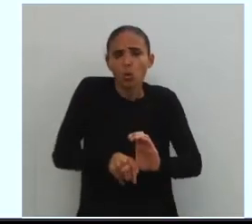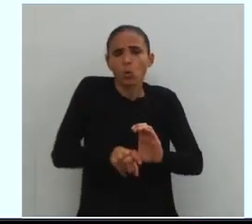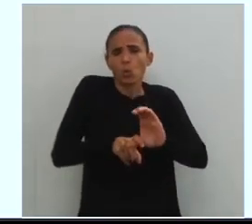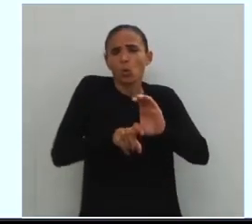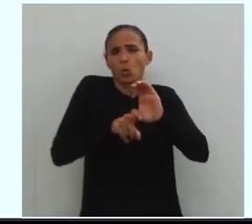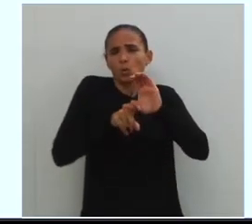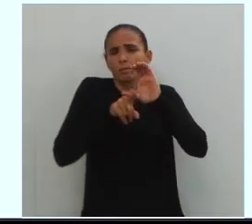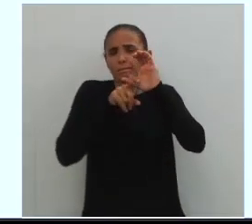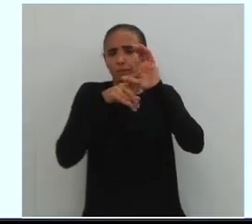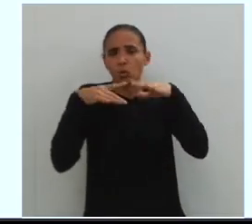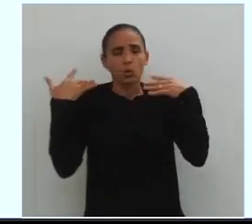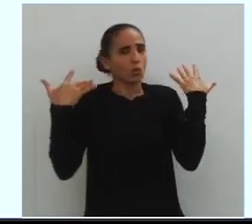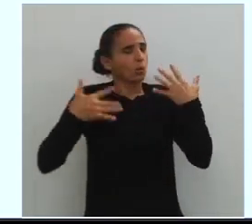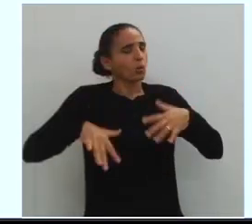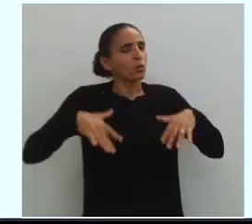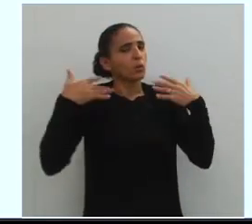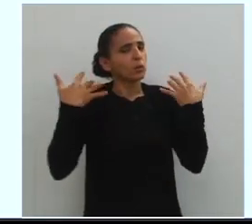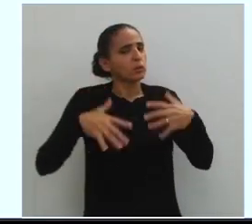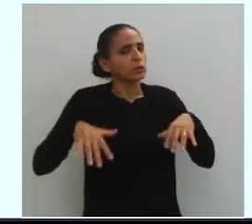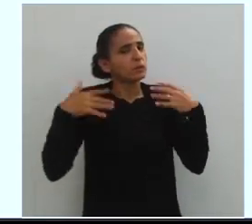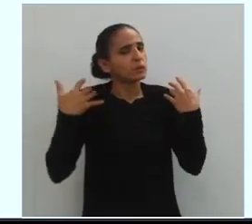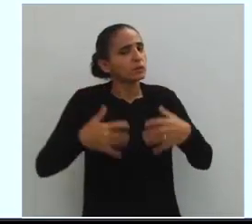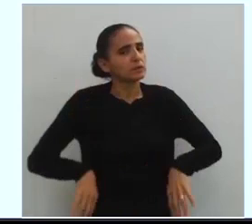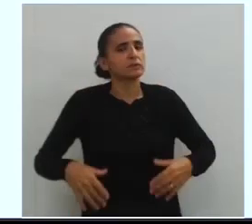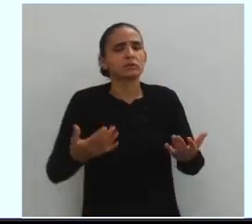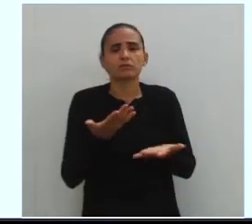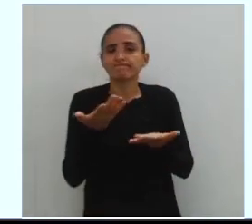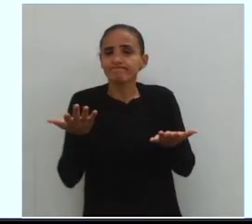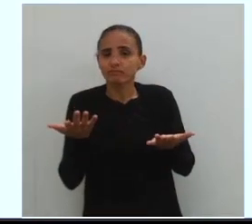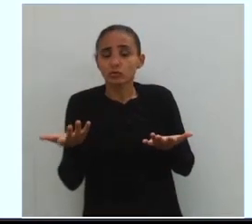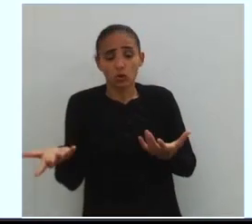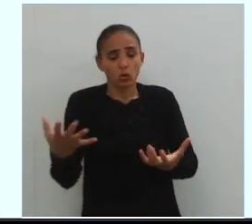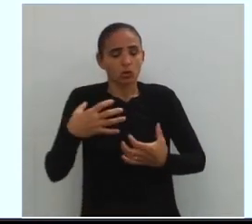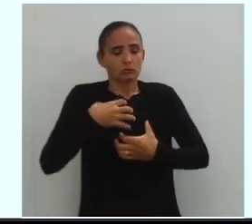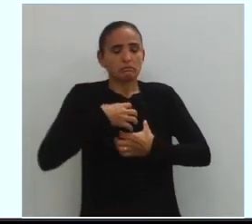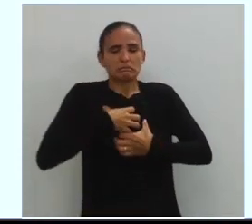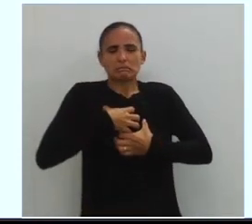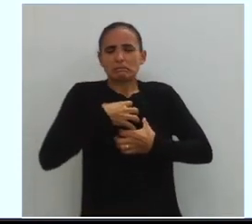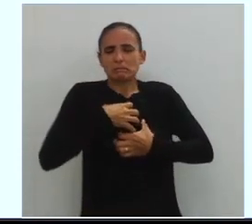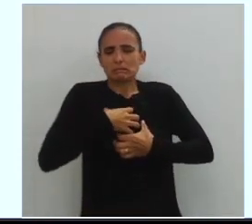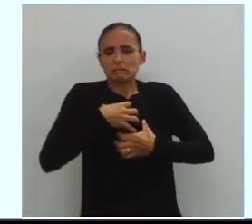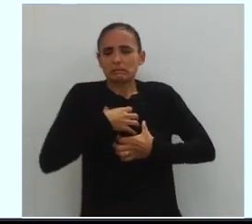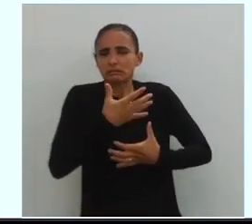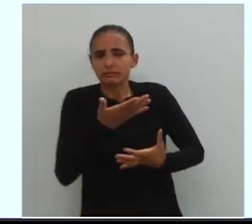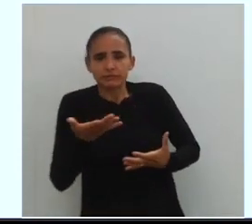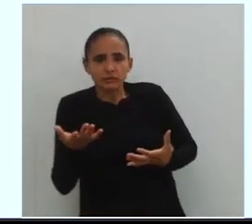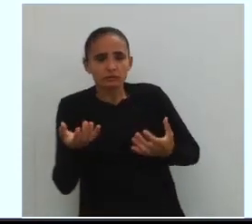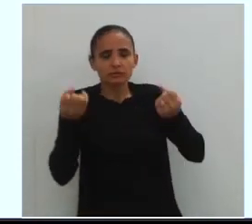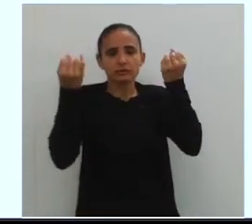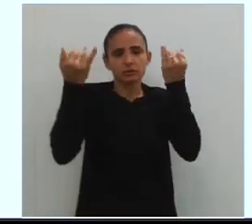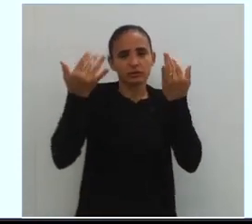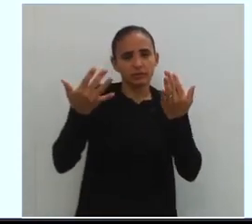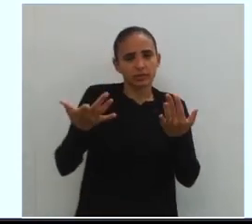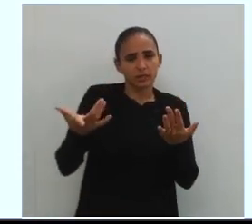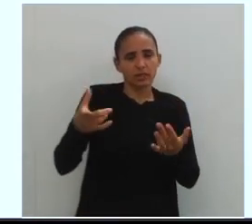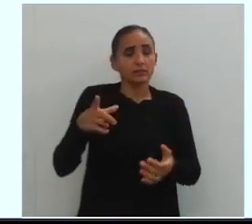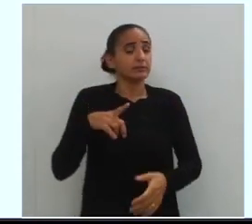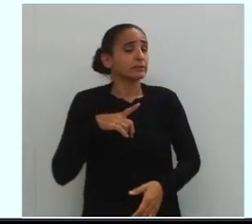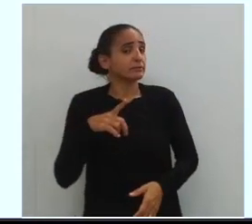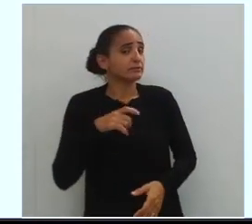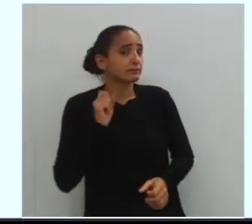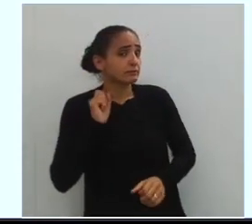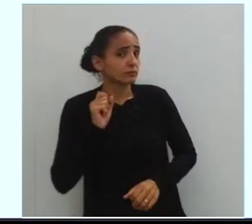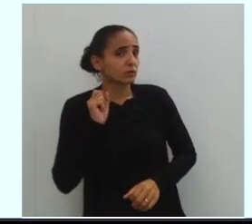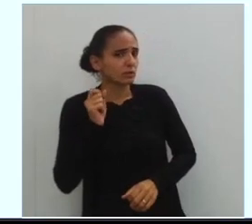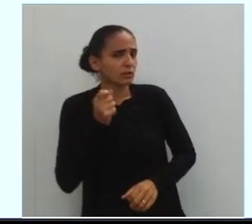E claro que essas substâncias psicoativas, elas vão ter os seus efeitos. Podemos dizer que existe aí um grande